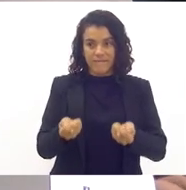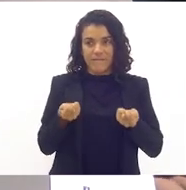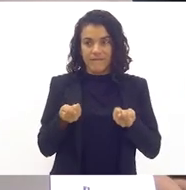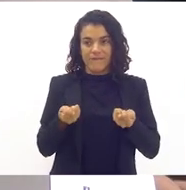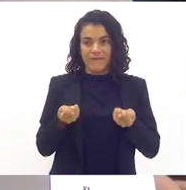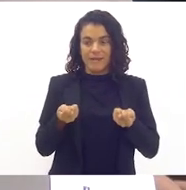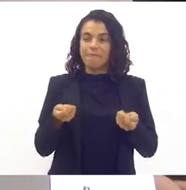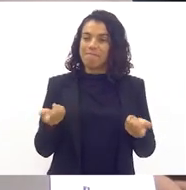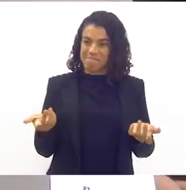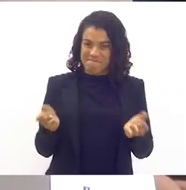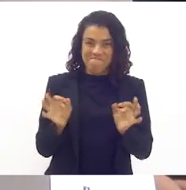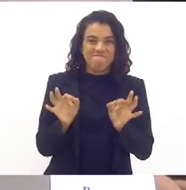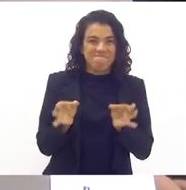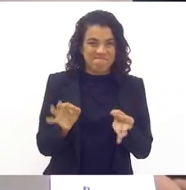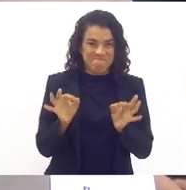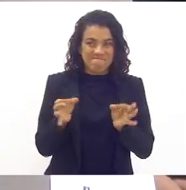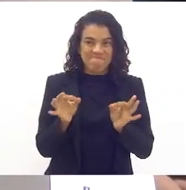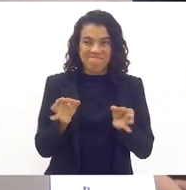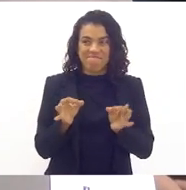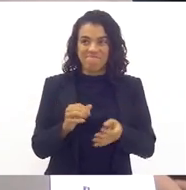forma pesada, né?